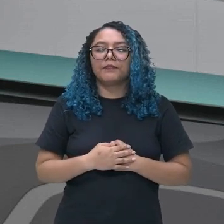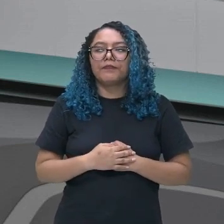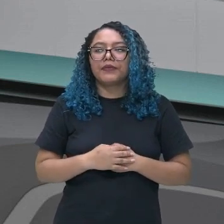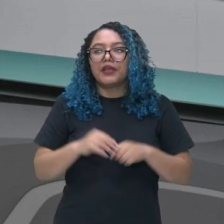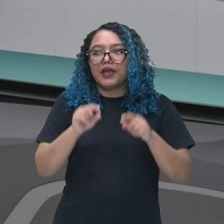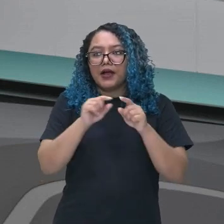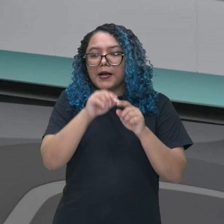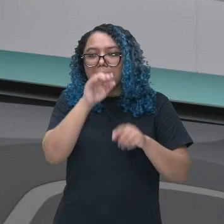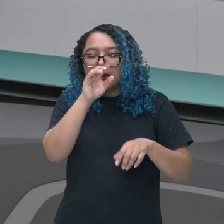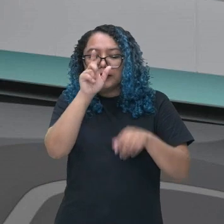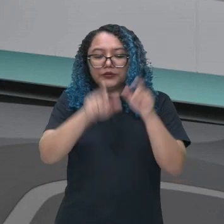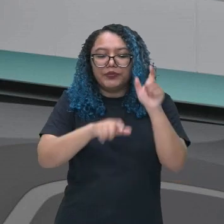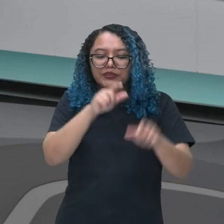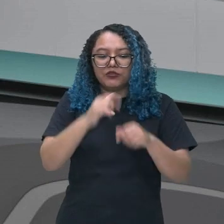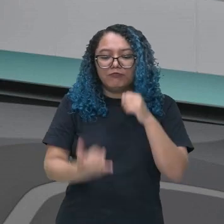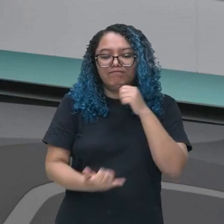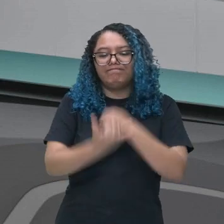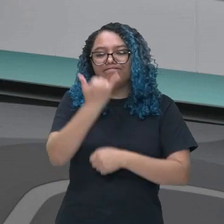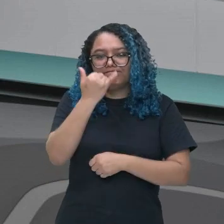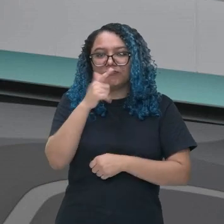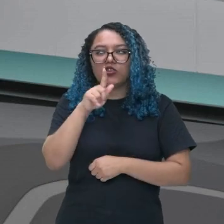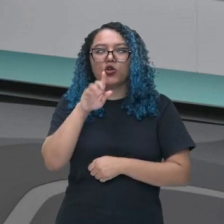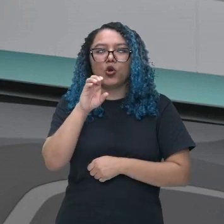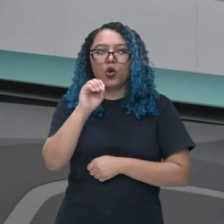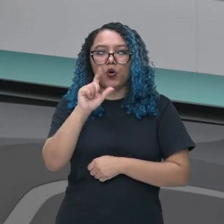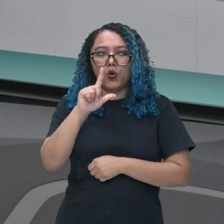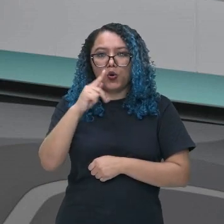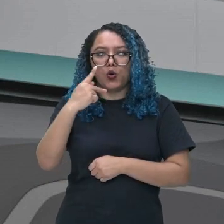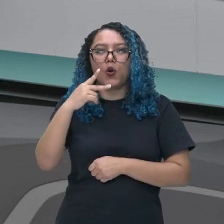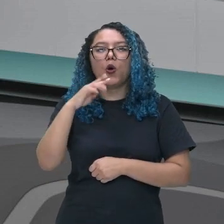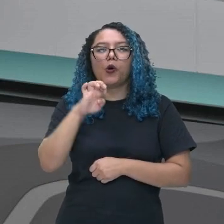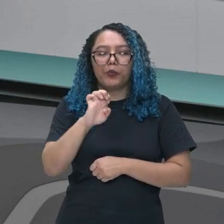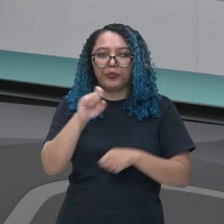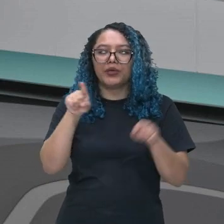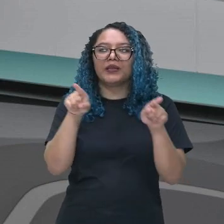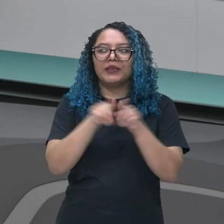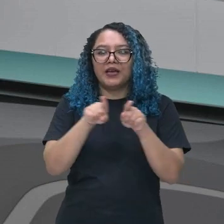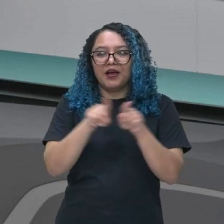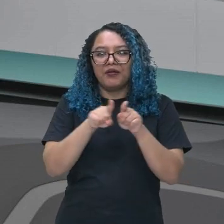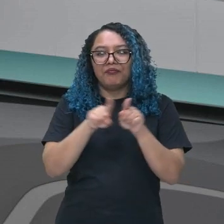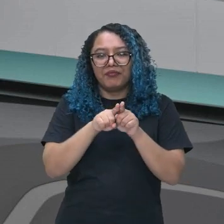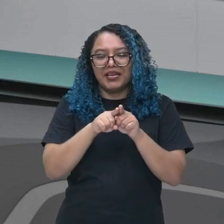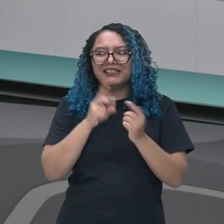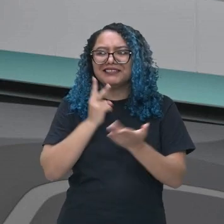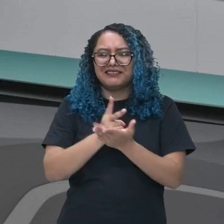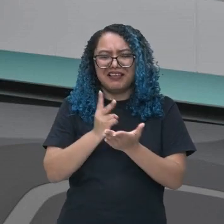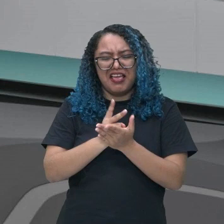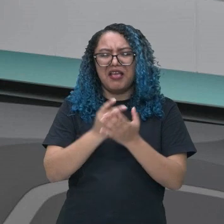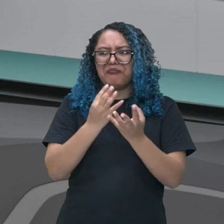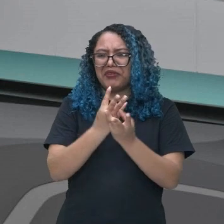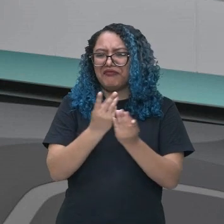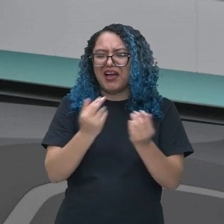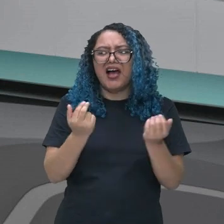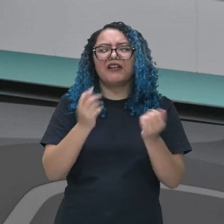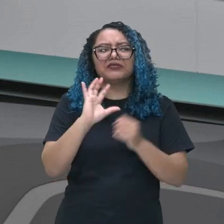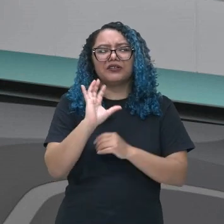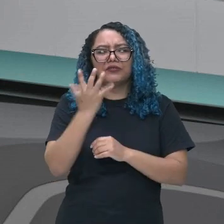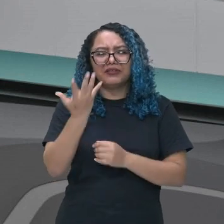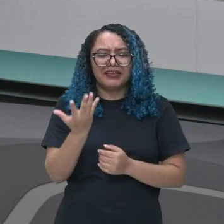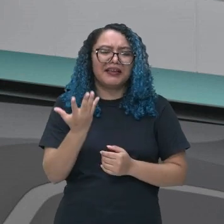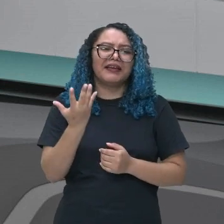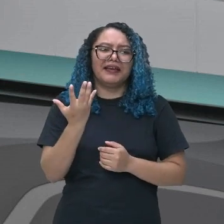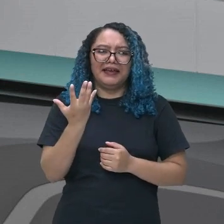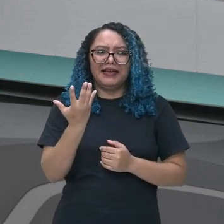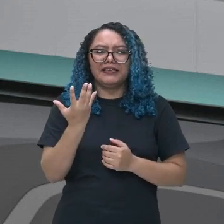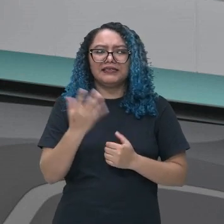fiquem atentos, verifiquem, pesquisem, tá bom? As pessoas caem em vários golpes. Então tá lá uma coisa assim, se